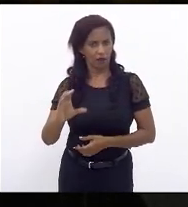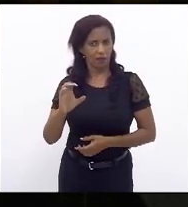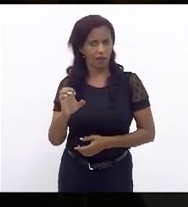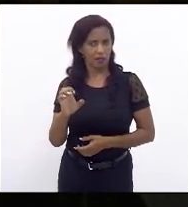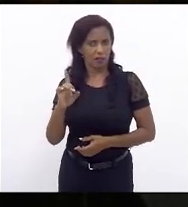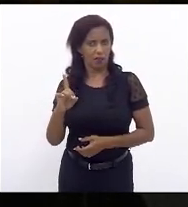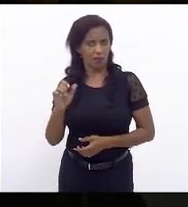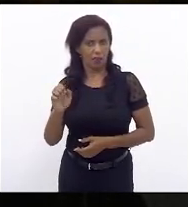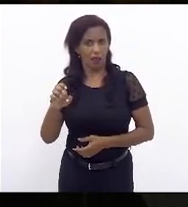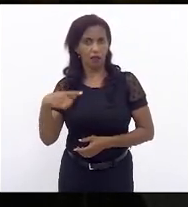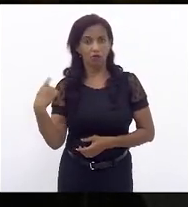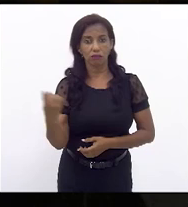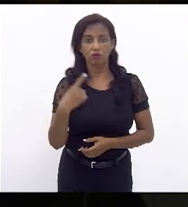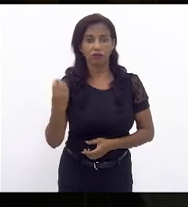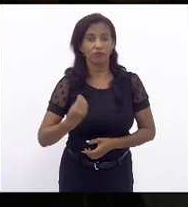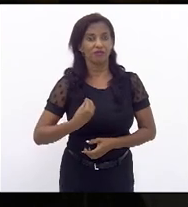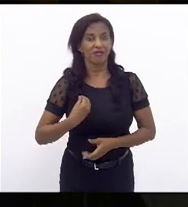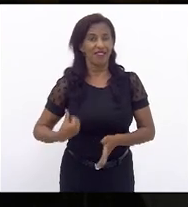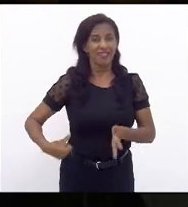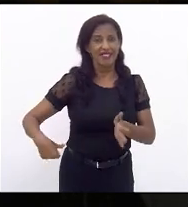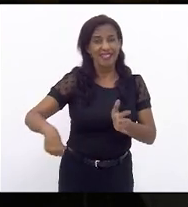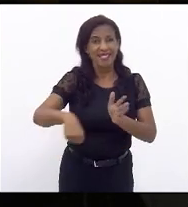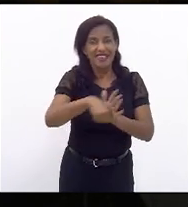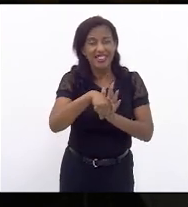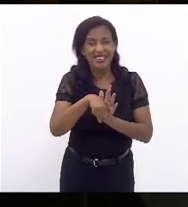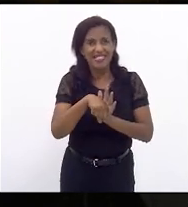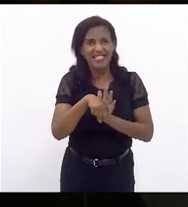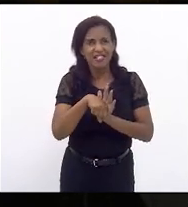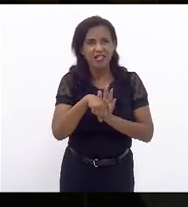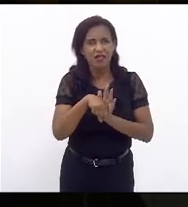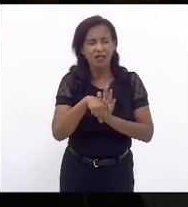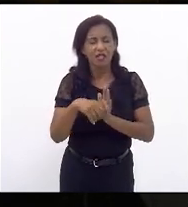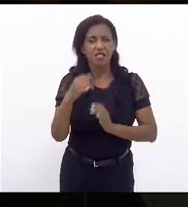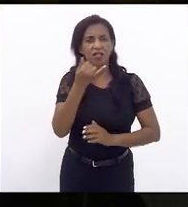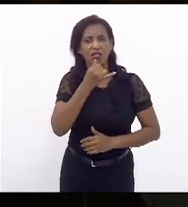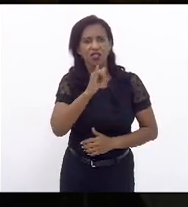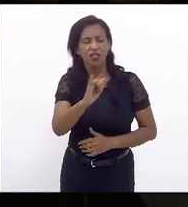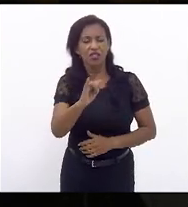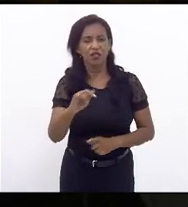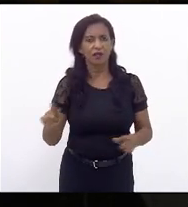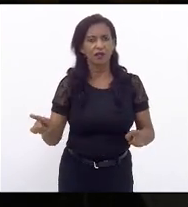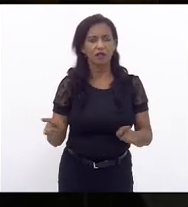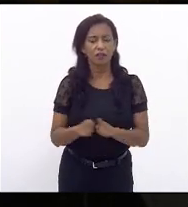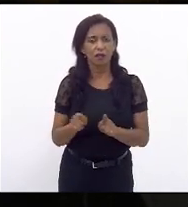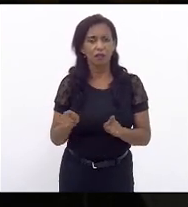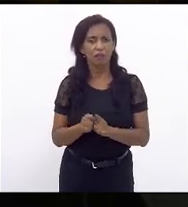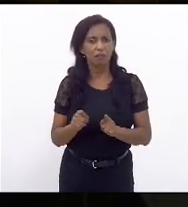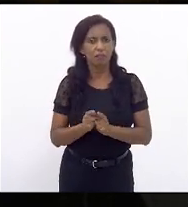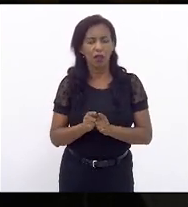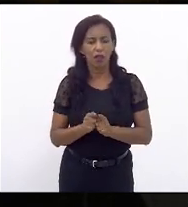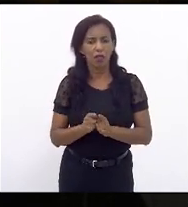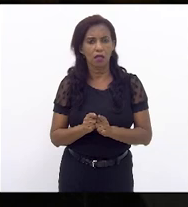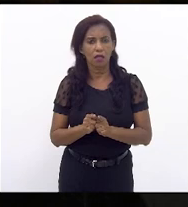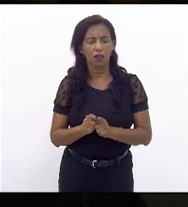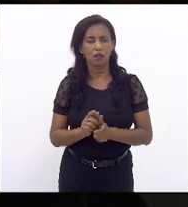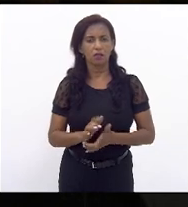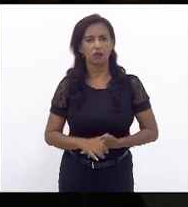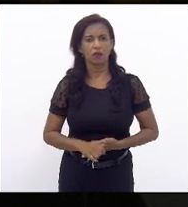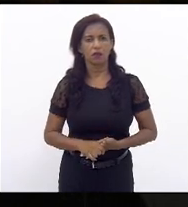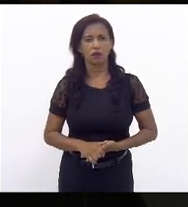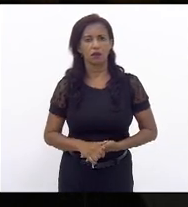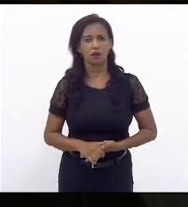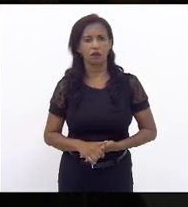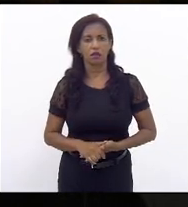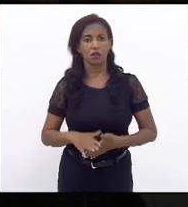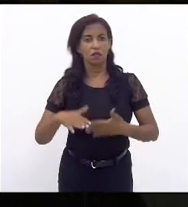nós vivemos uma crise hídrica e energética sem precedentes